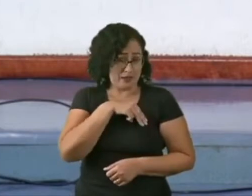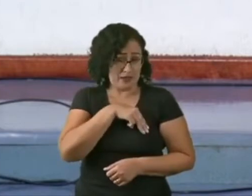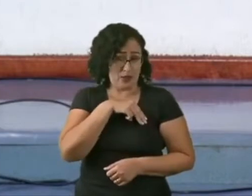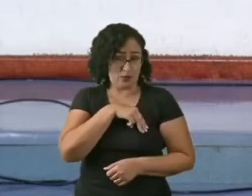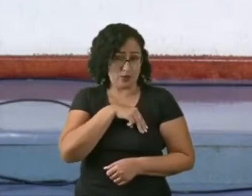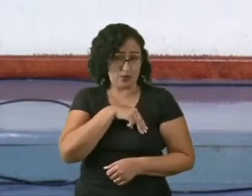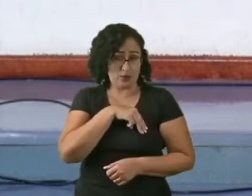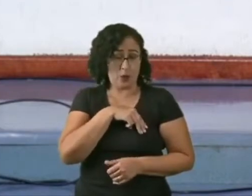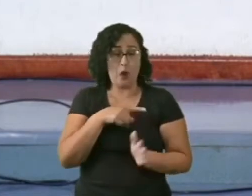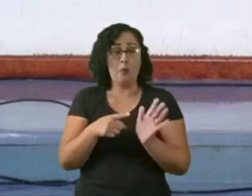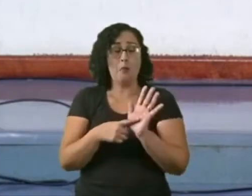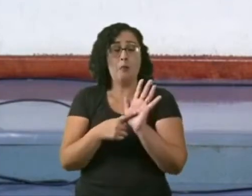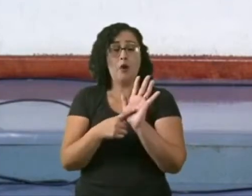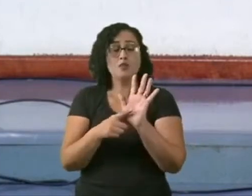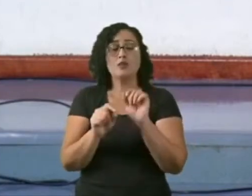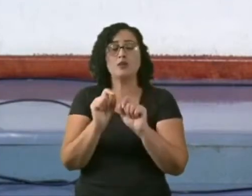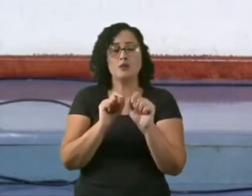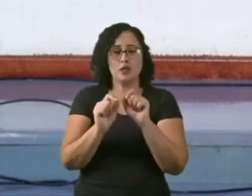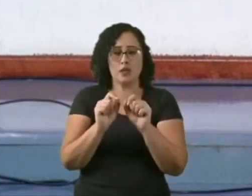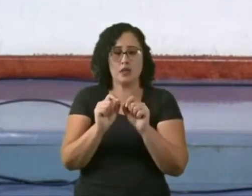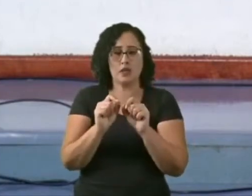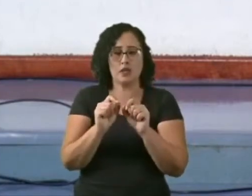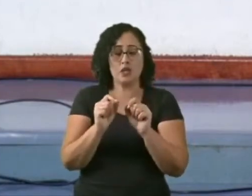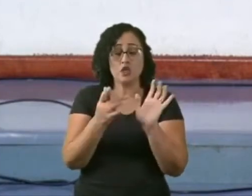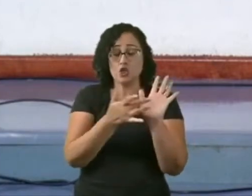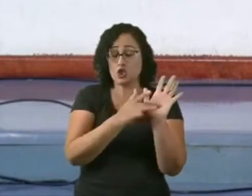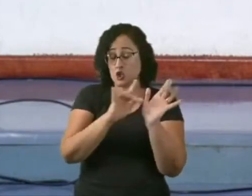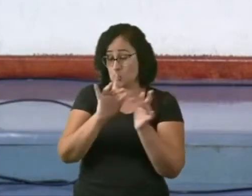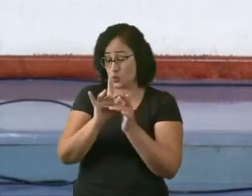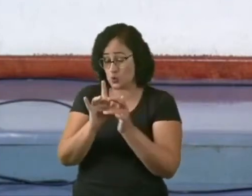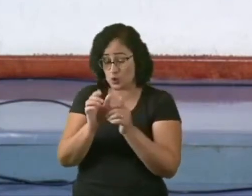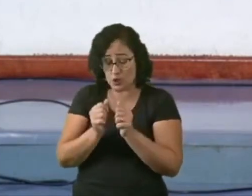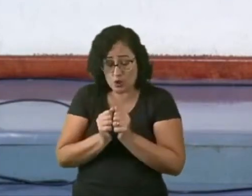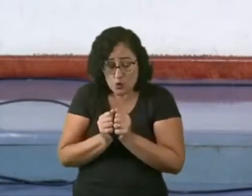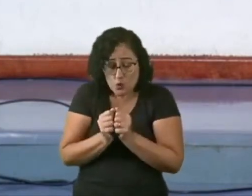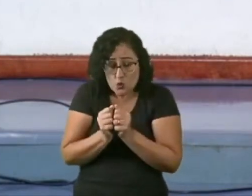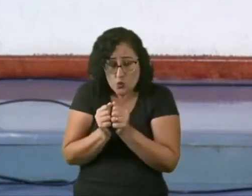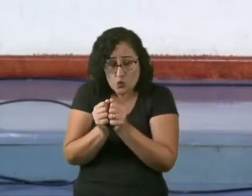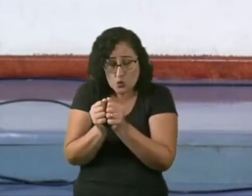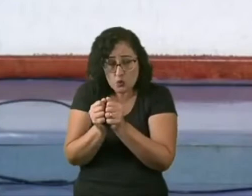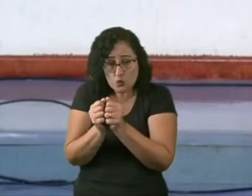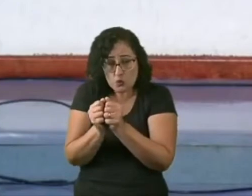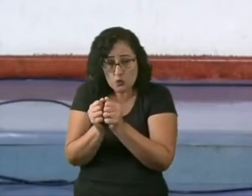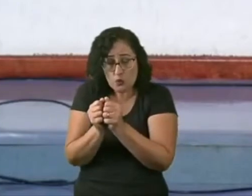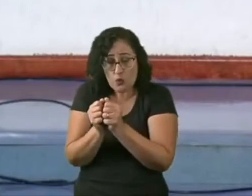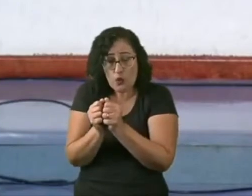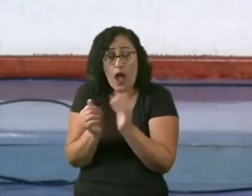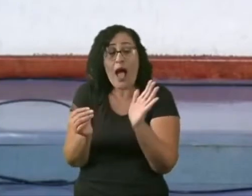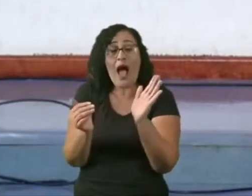até a consumação dos séculos, eu estarei com vocês. Então, em todo tempo,